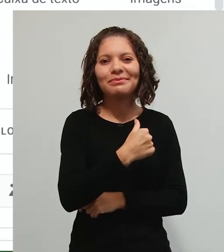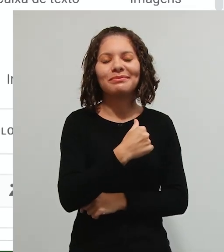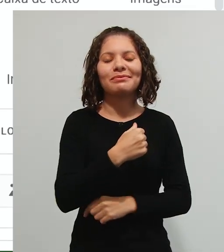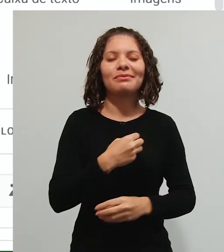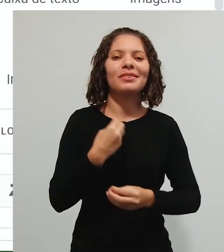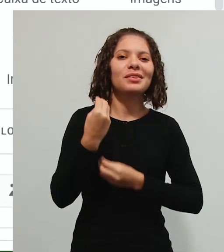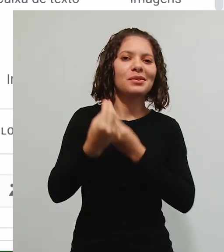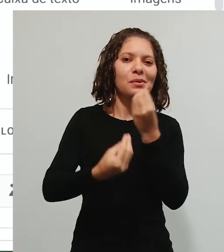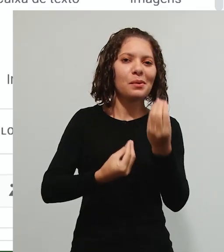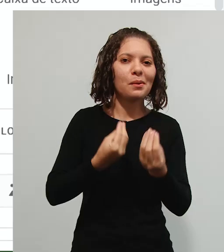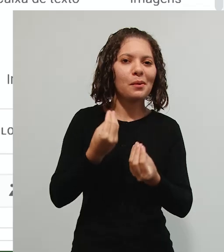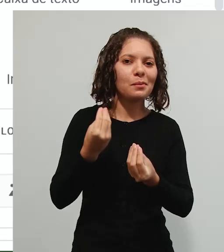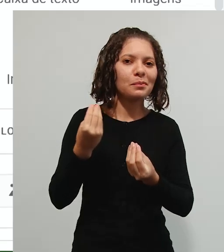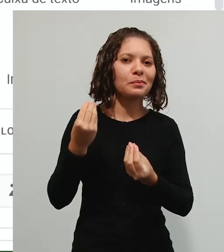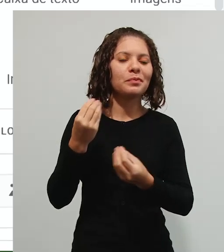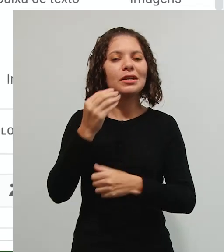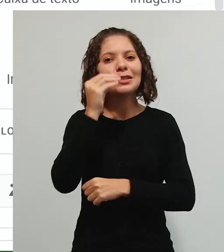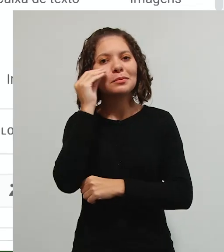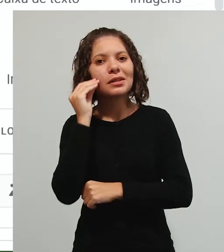disciplina de